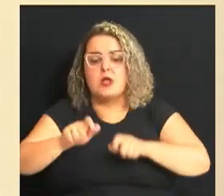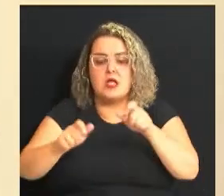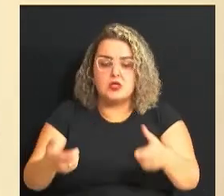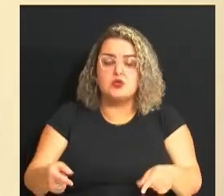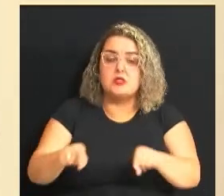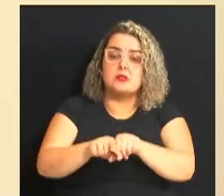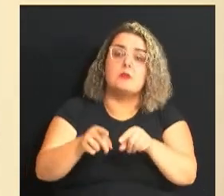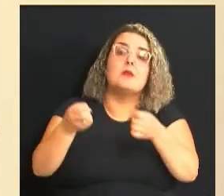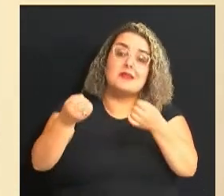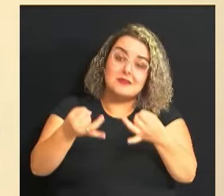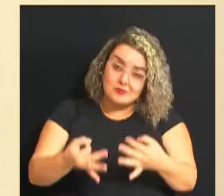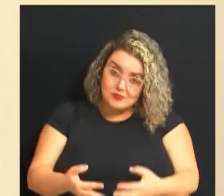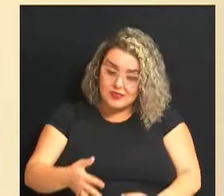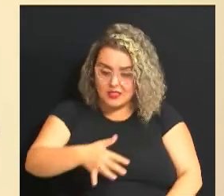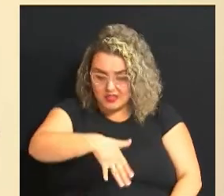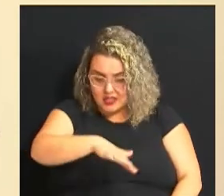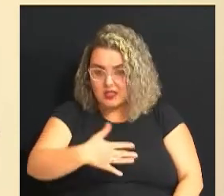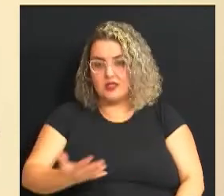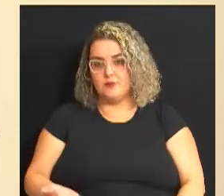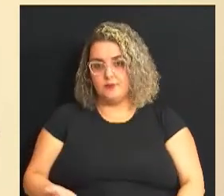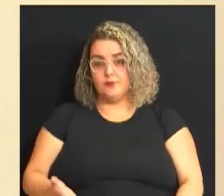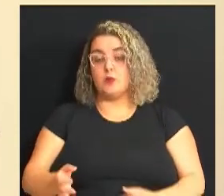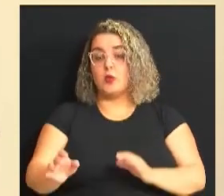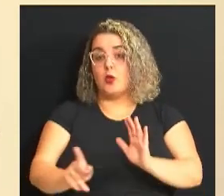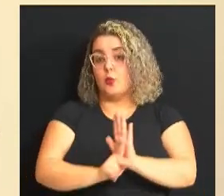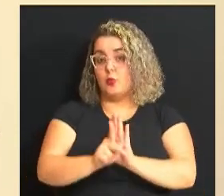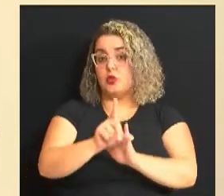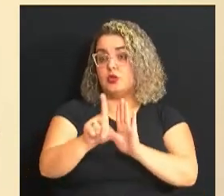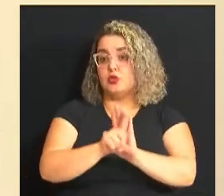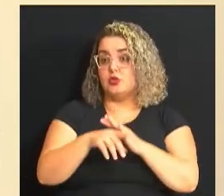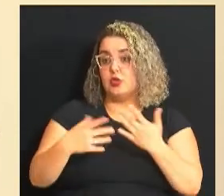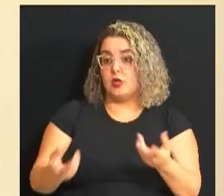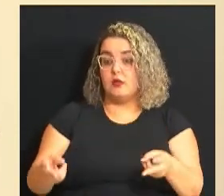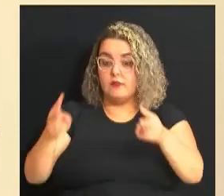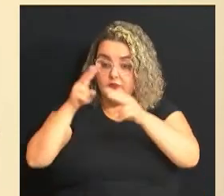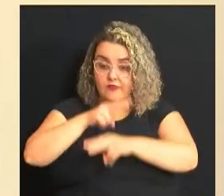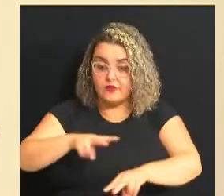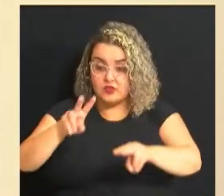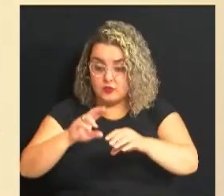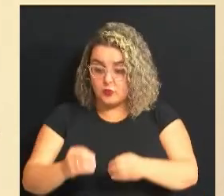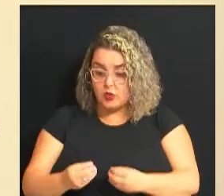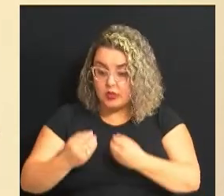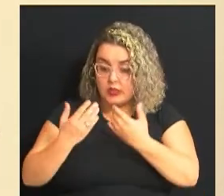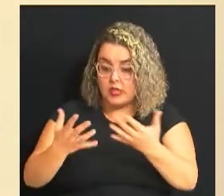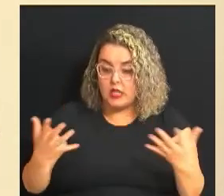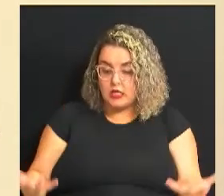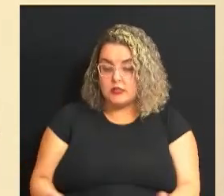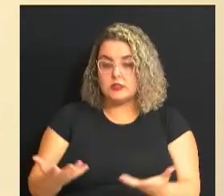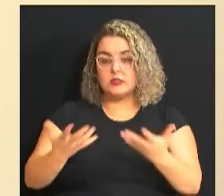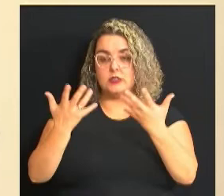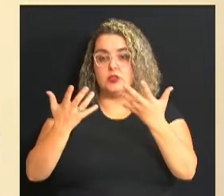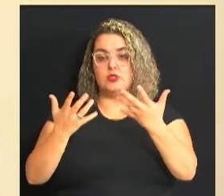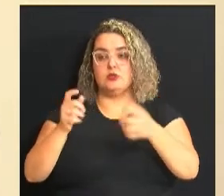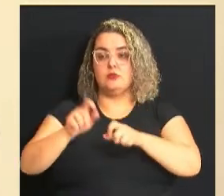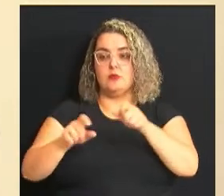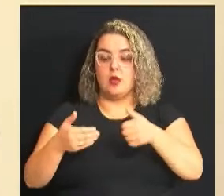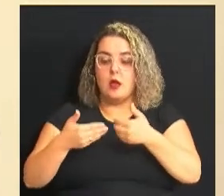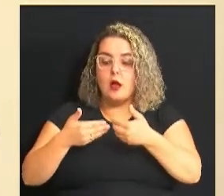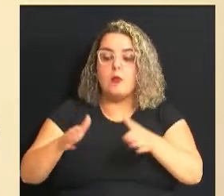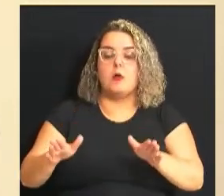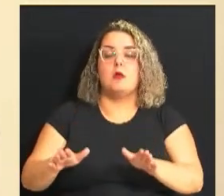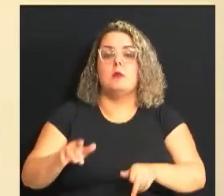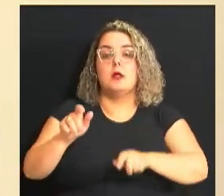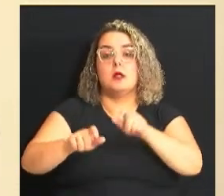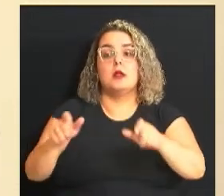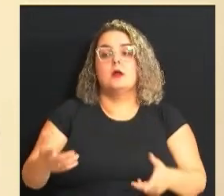oriente essas pessoas. Então, o projeto de lei, ele visa aqui dar esse incentivo para essas pessoas, abrir porta para que essas